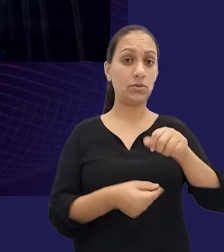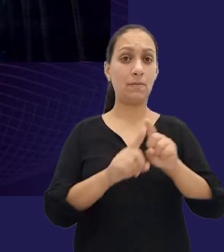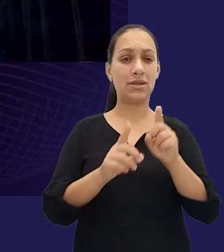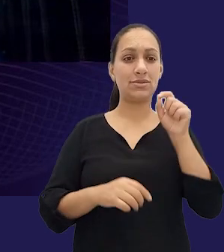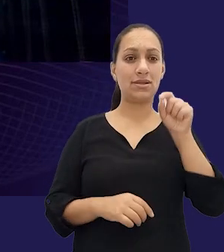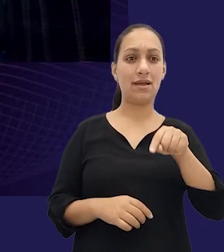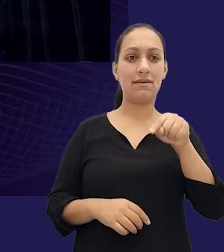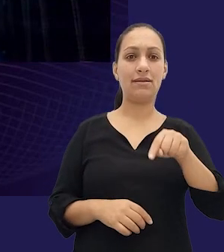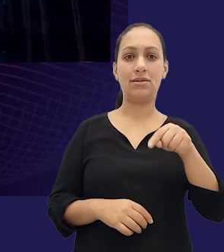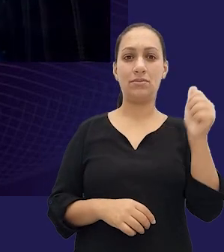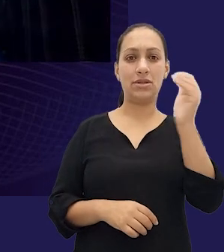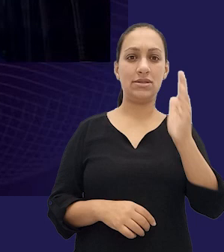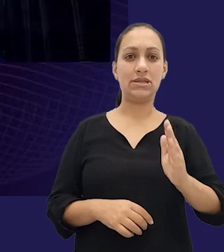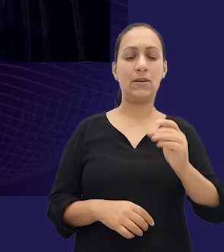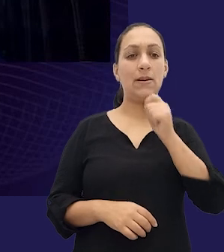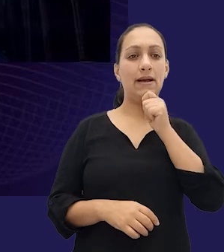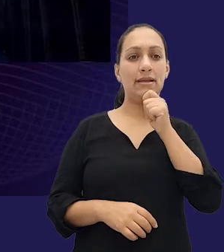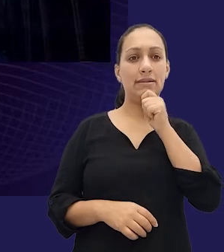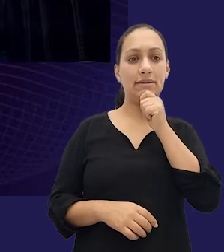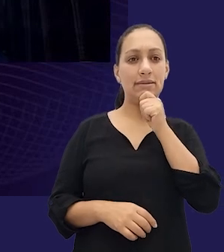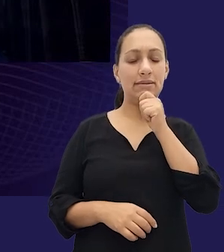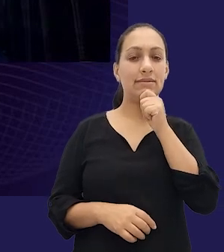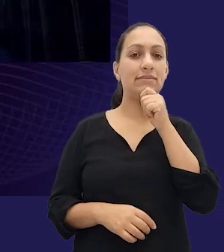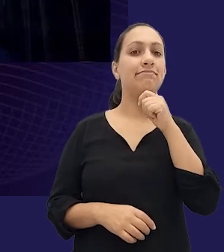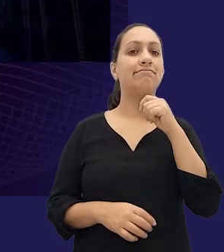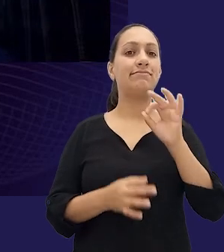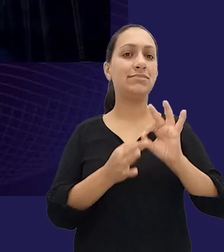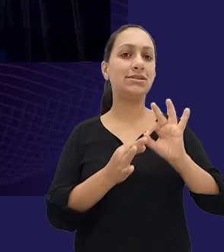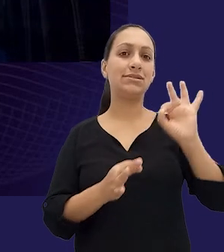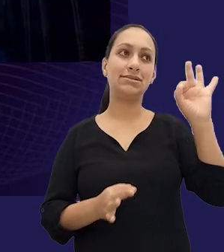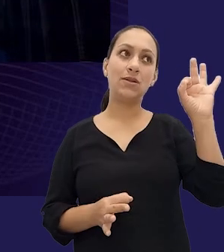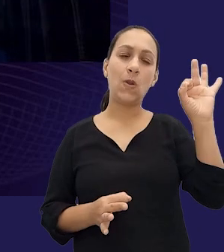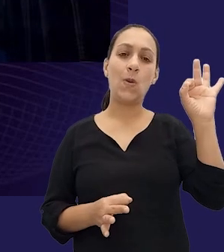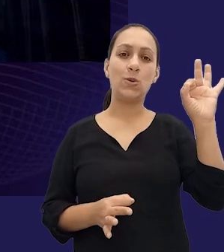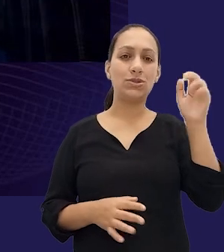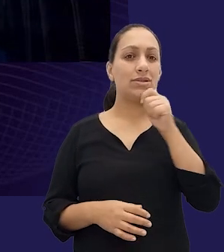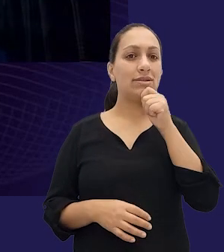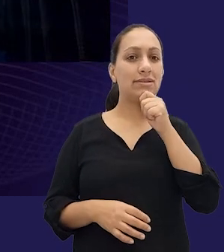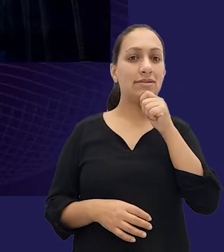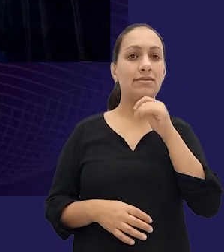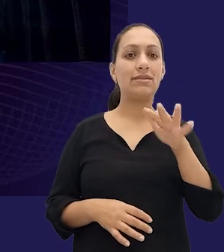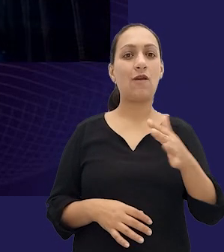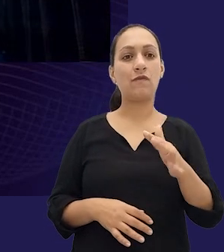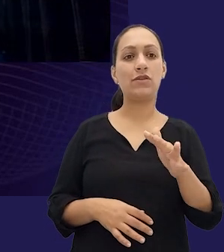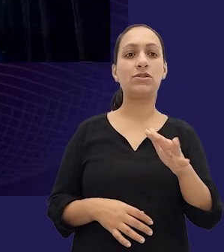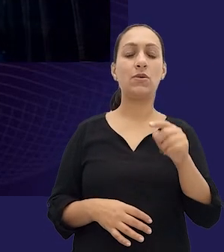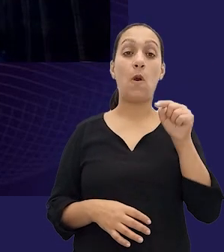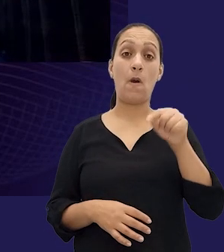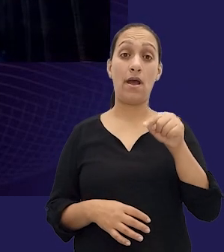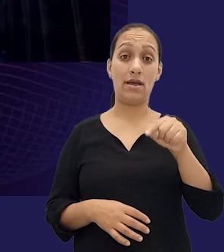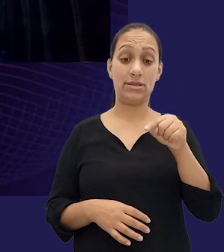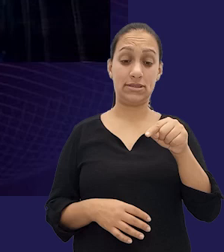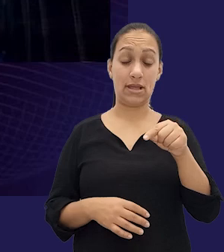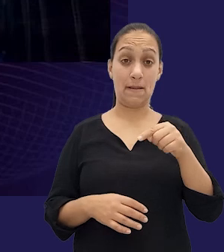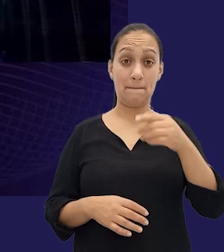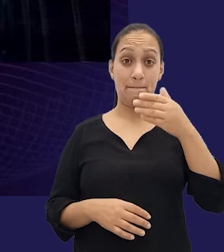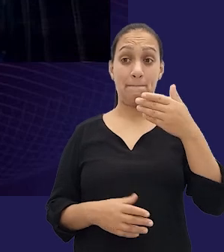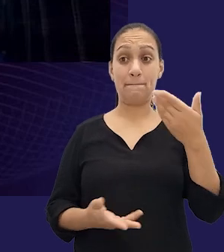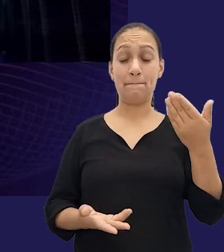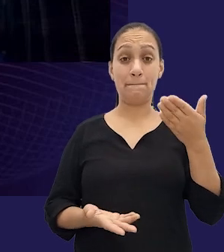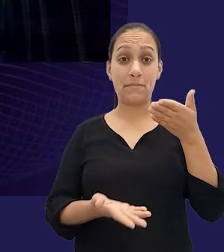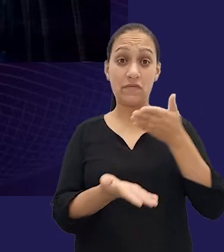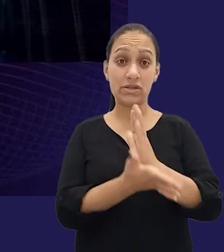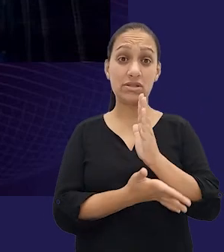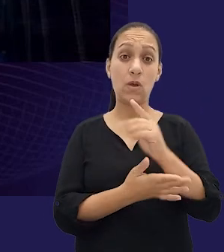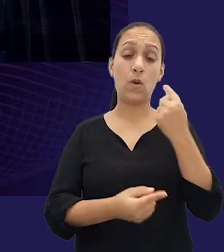no nosso, eu acho que ainda estamos bastante distantes, talvez, né, com essa aprovação